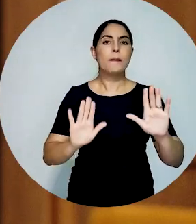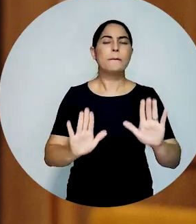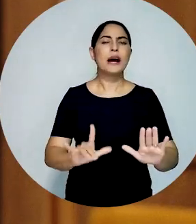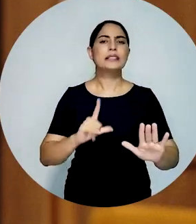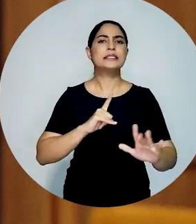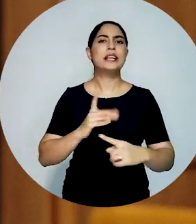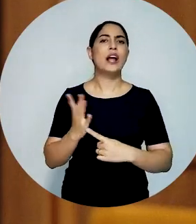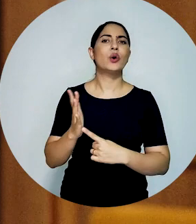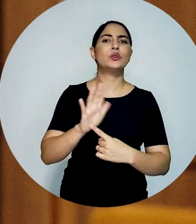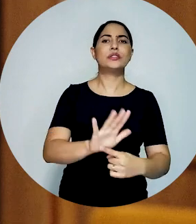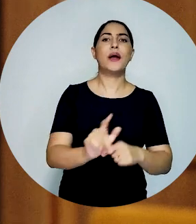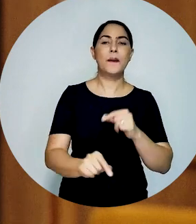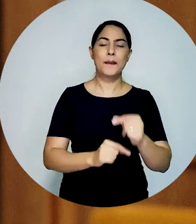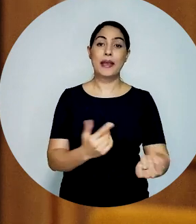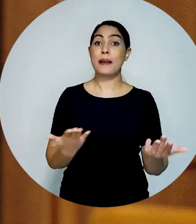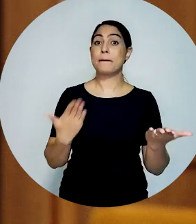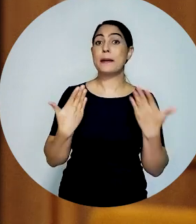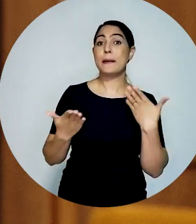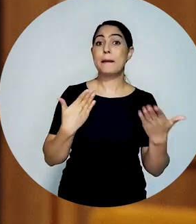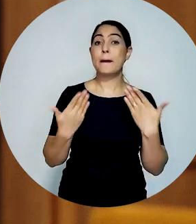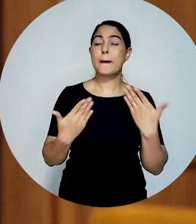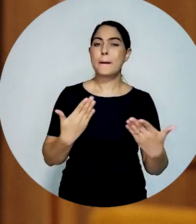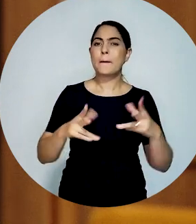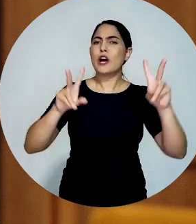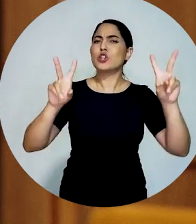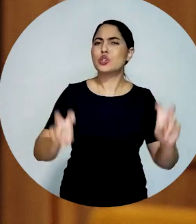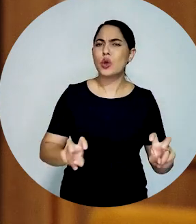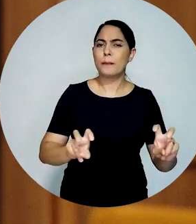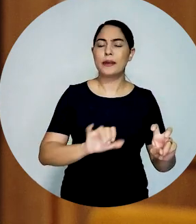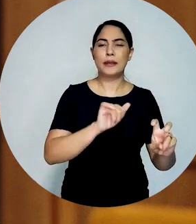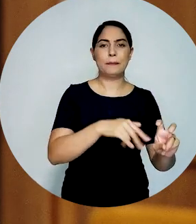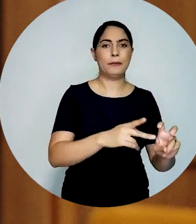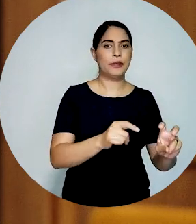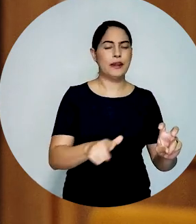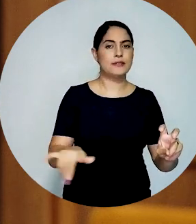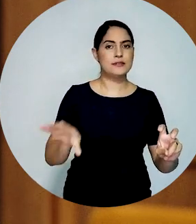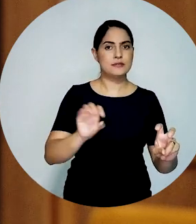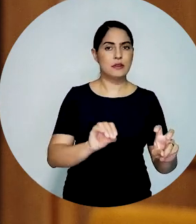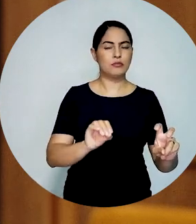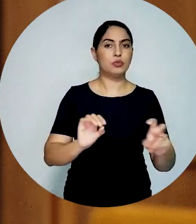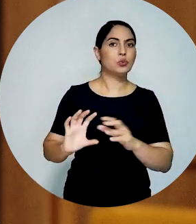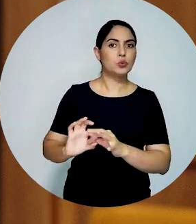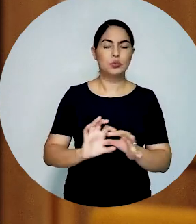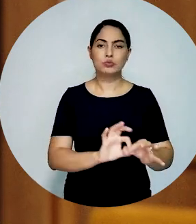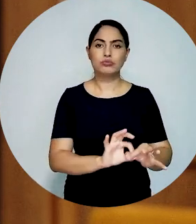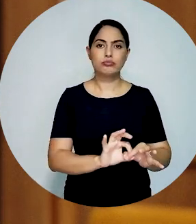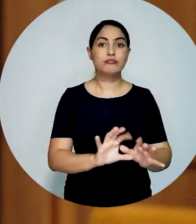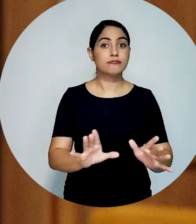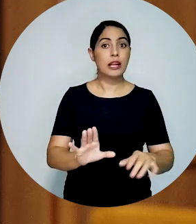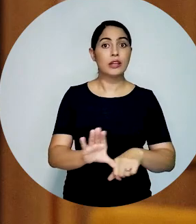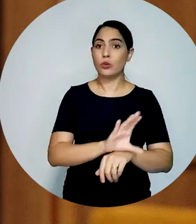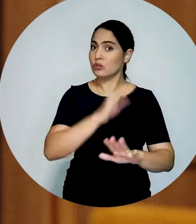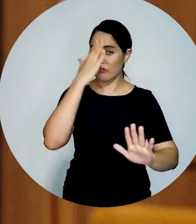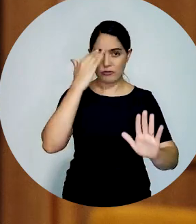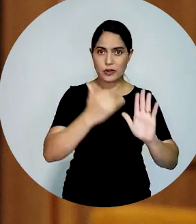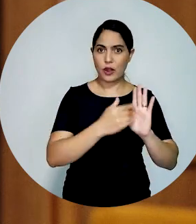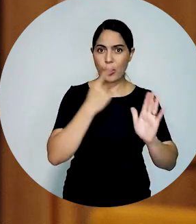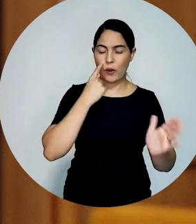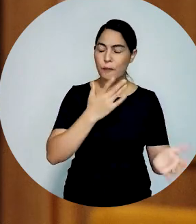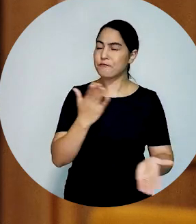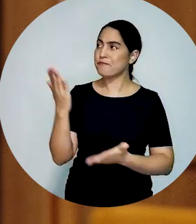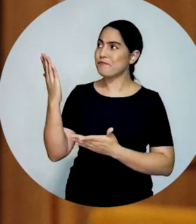eventos virtuais da ESA Nacional, a gente destaca ainda o bate-papo sobre a impugnação ao cumprimento do título